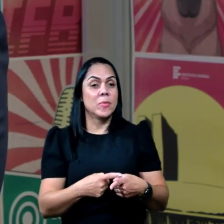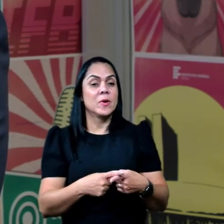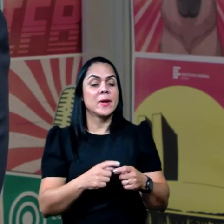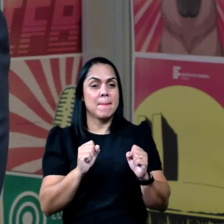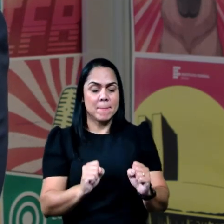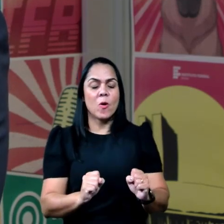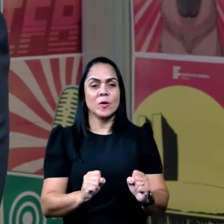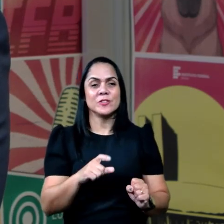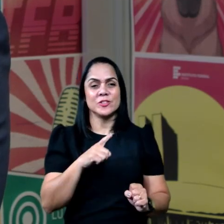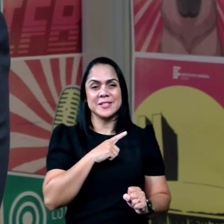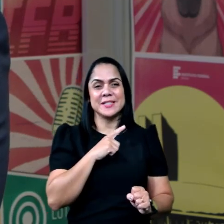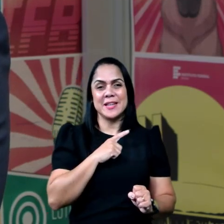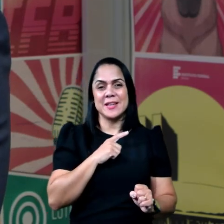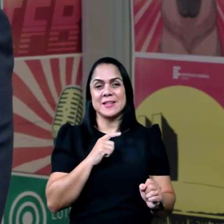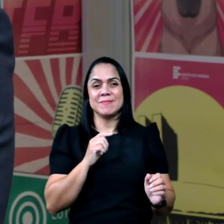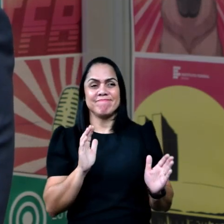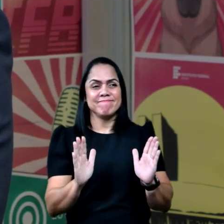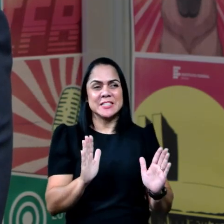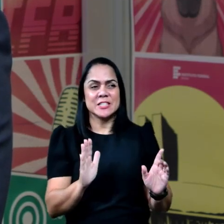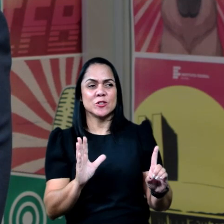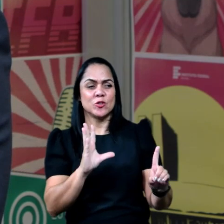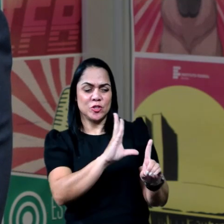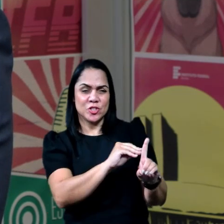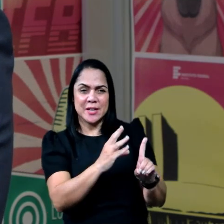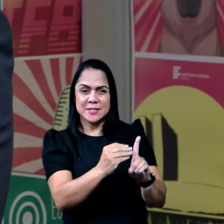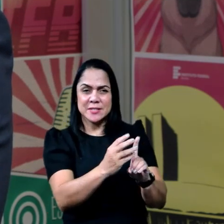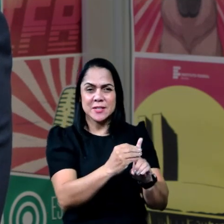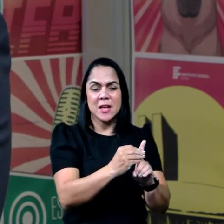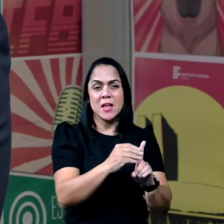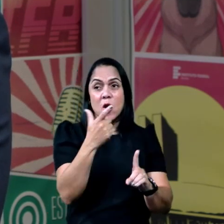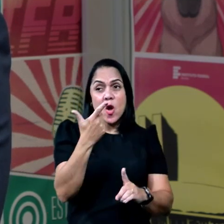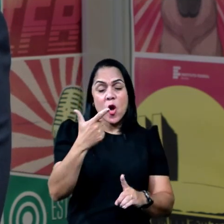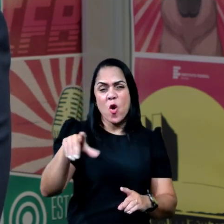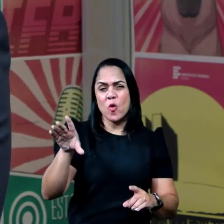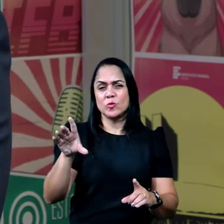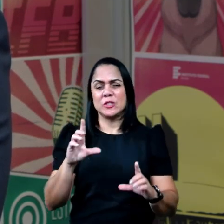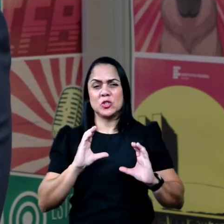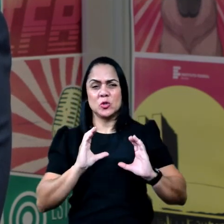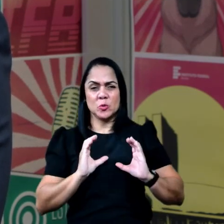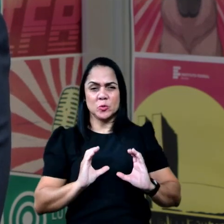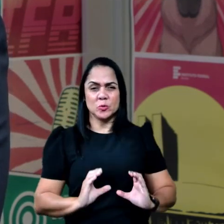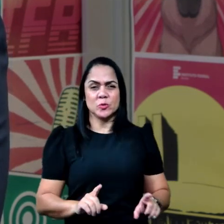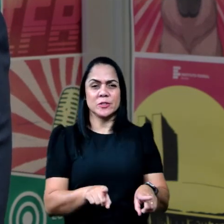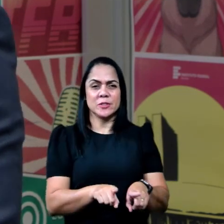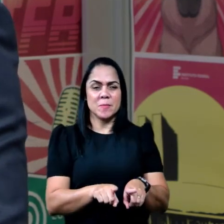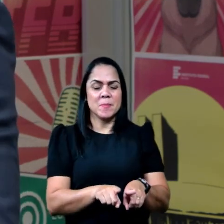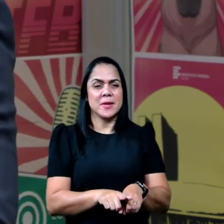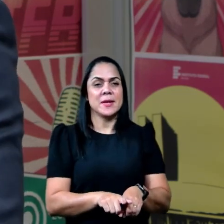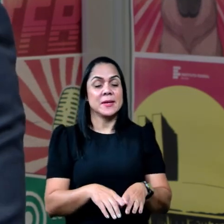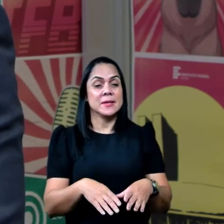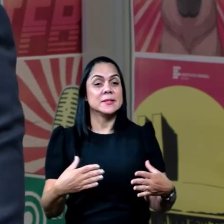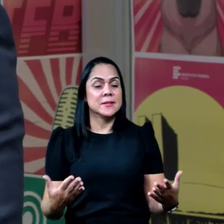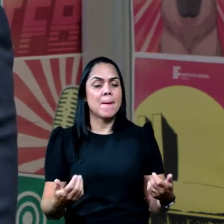assédio, situações que podem configurar outros tipos de conduta também. Então, não é recomendável que o